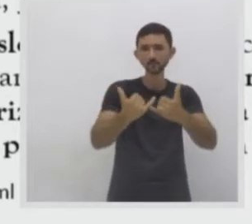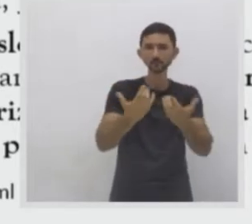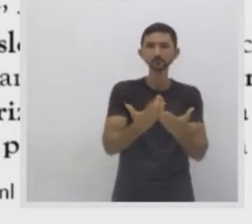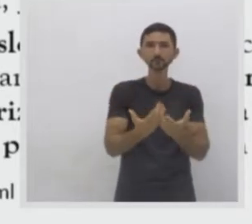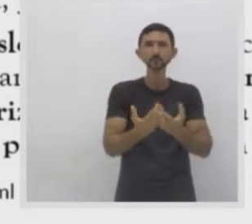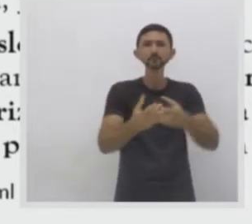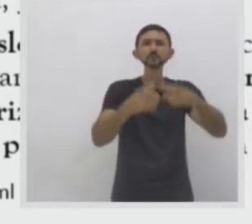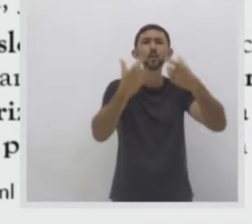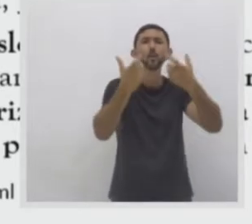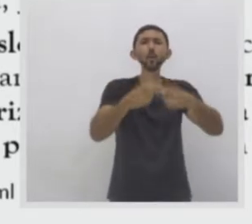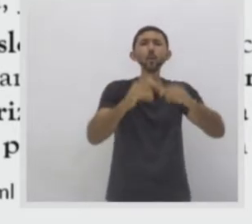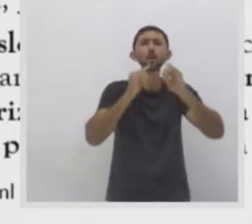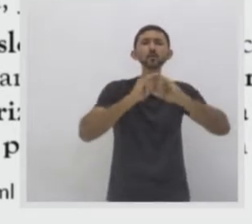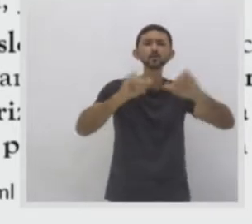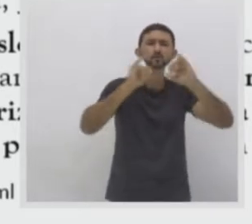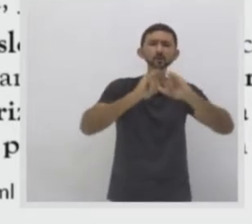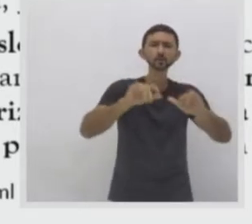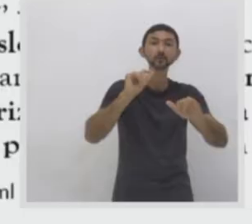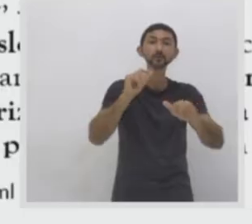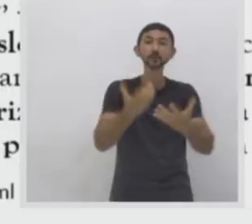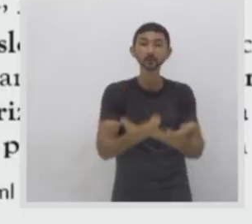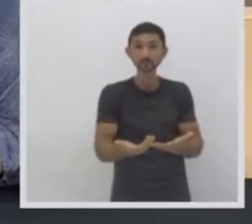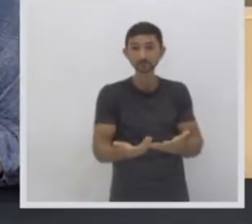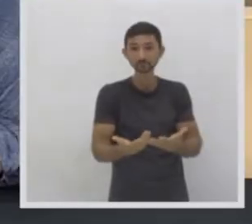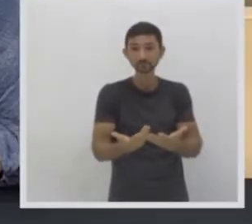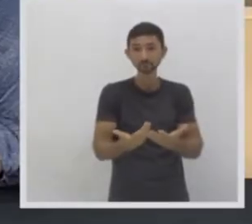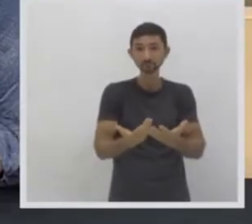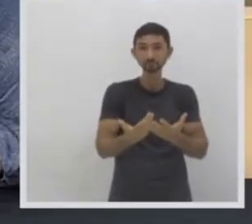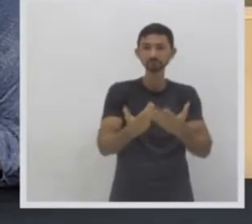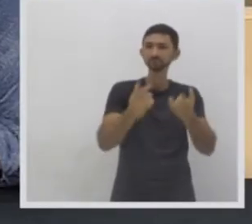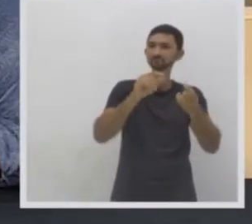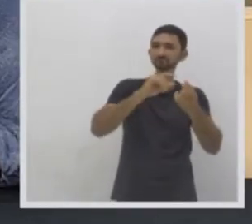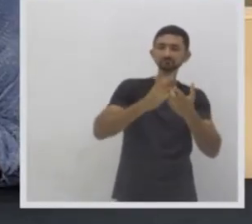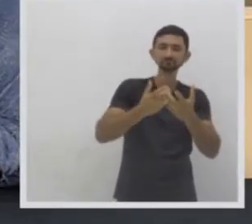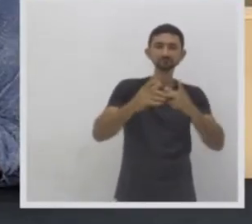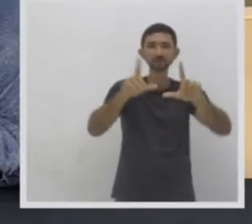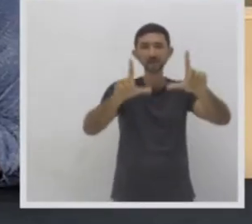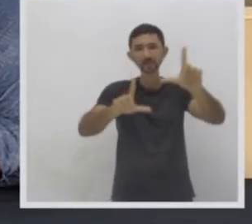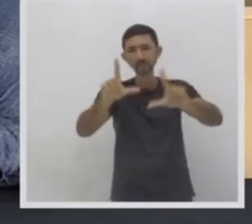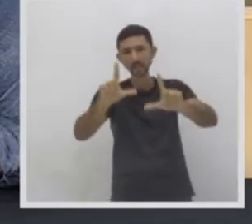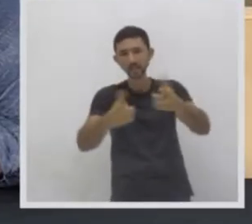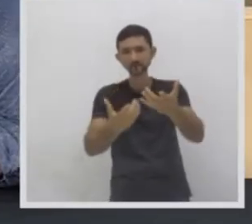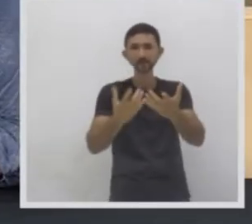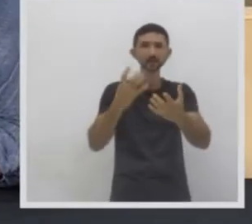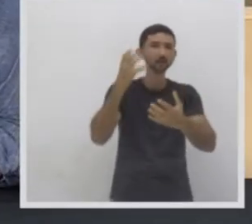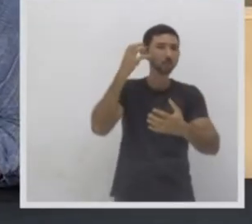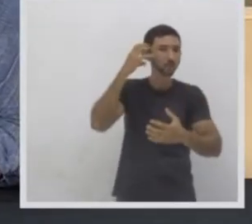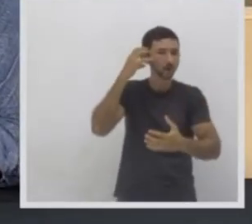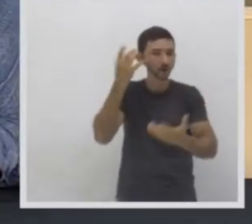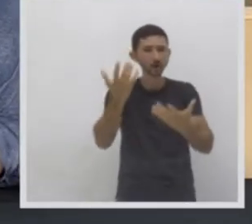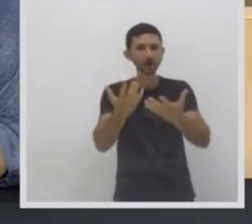comunicação que será usado? Vai ser publicado na TV, no rádio,